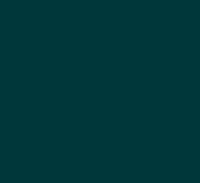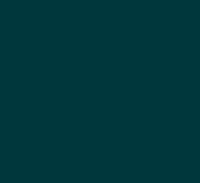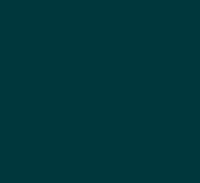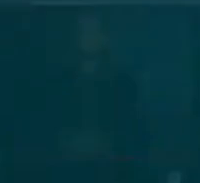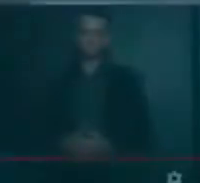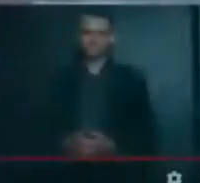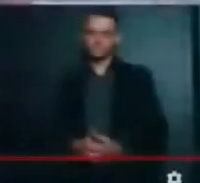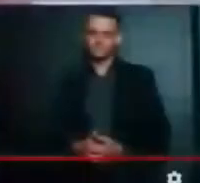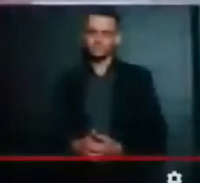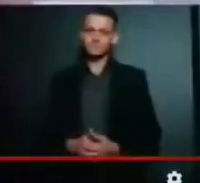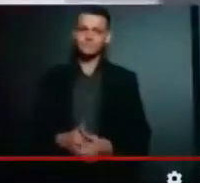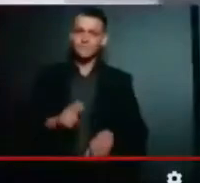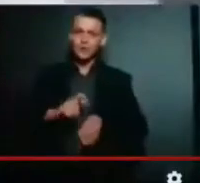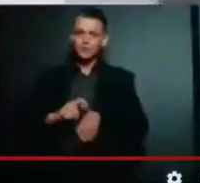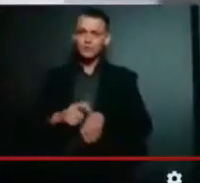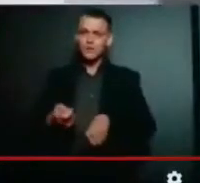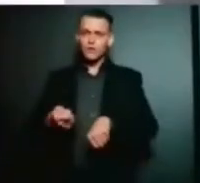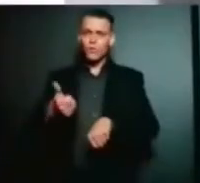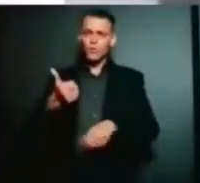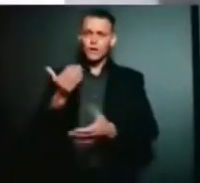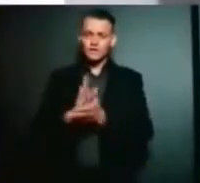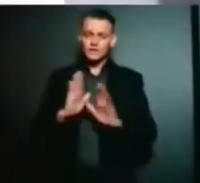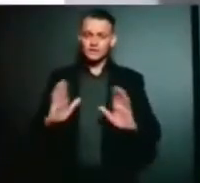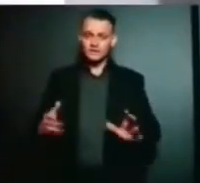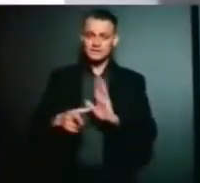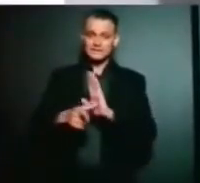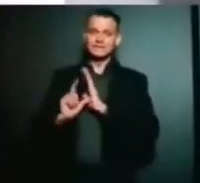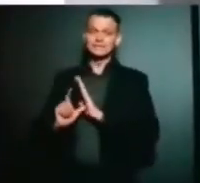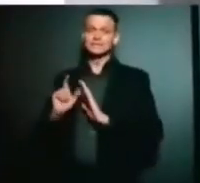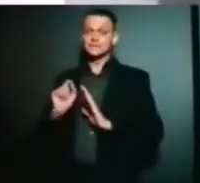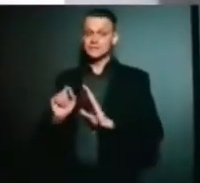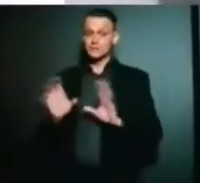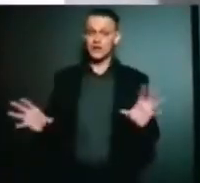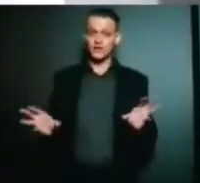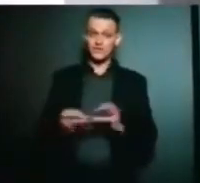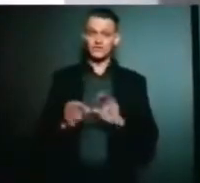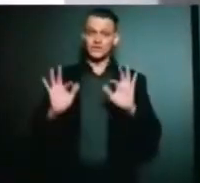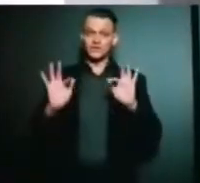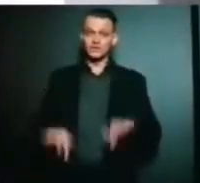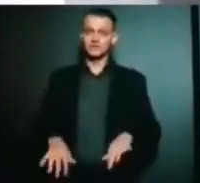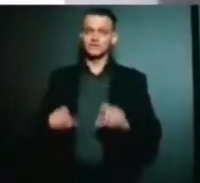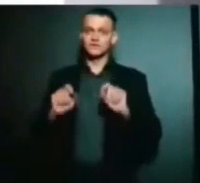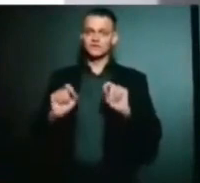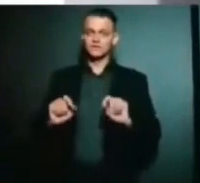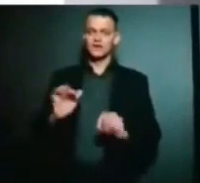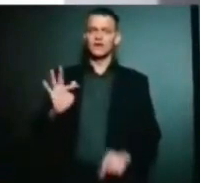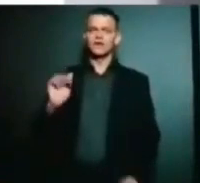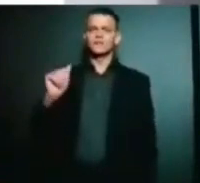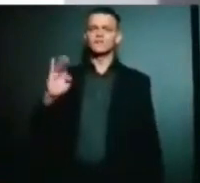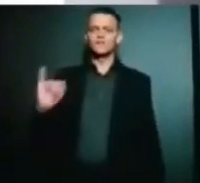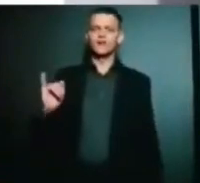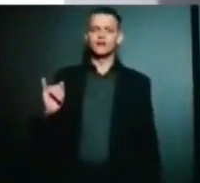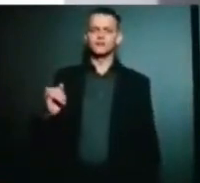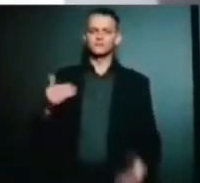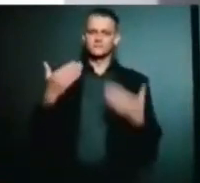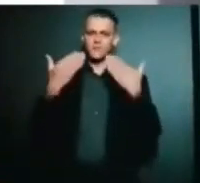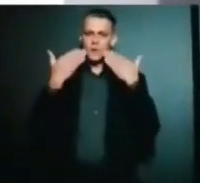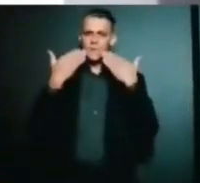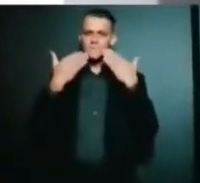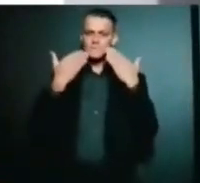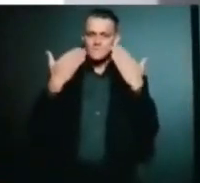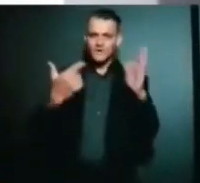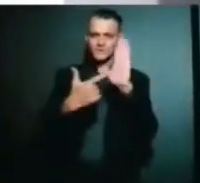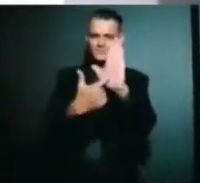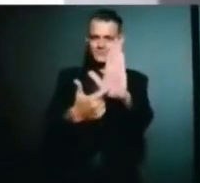Pessoal, nosso tempo está quase terminando e antes da gente passar para as considerações finais, eu só quero que a Fabi mostre a camiseta que ela trouxe.